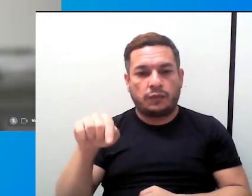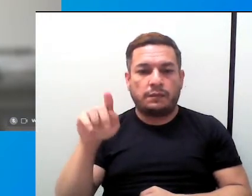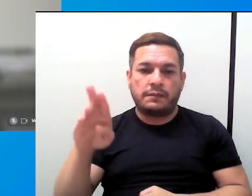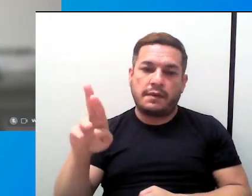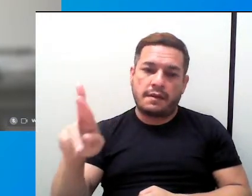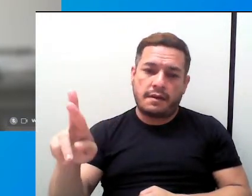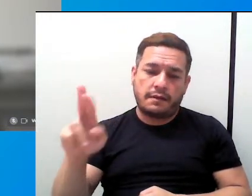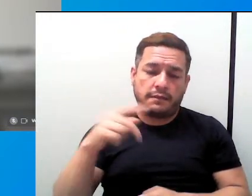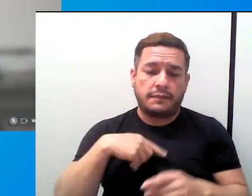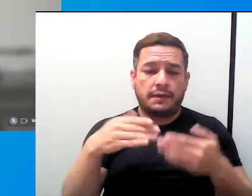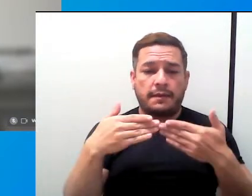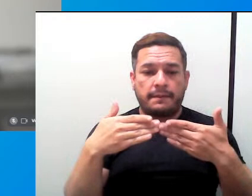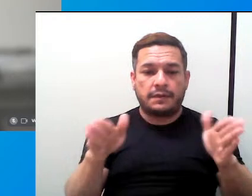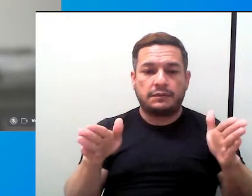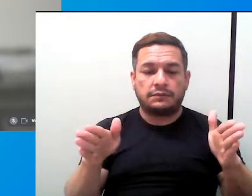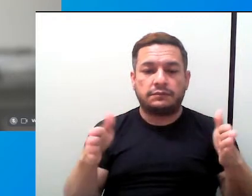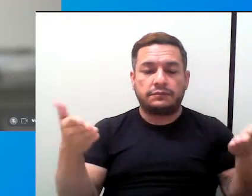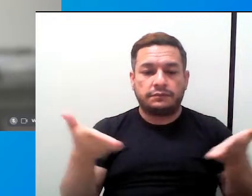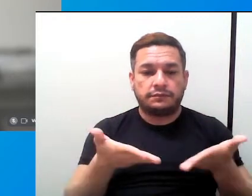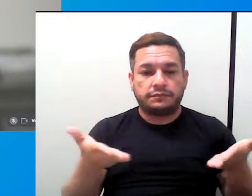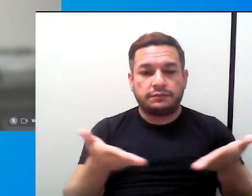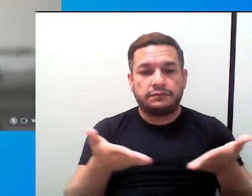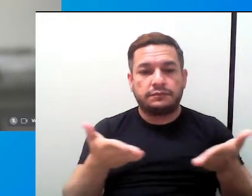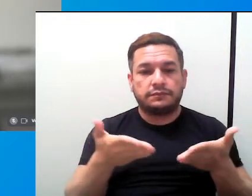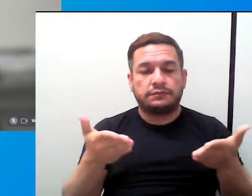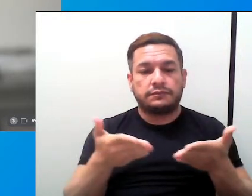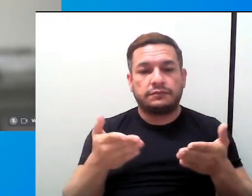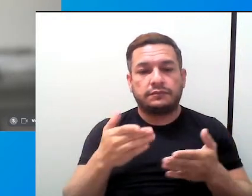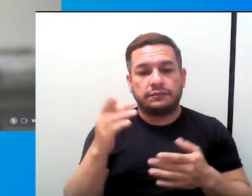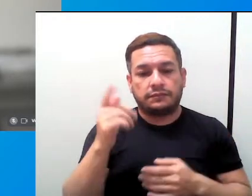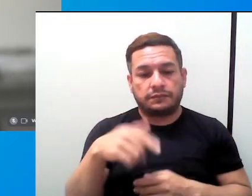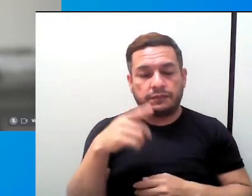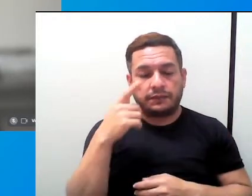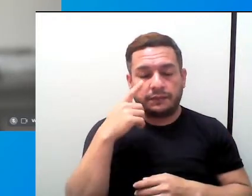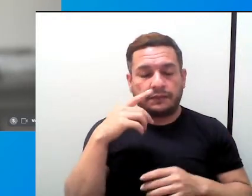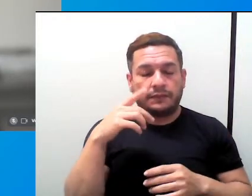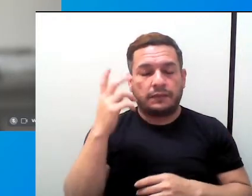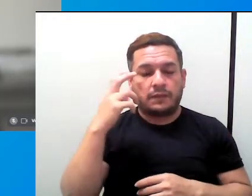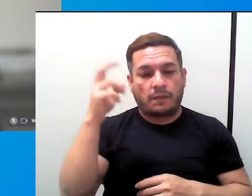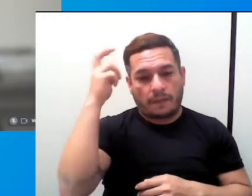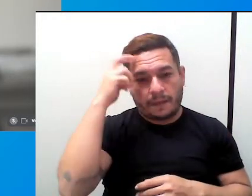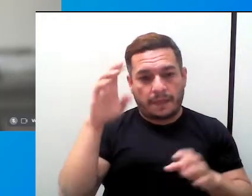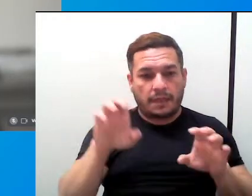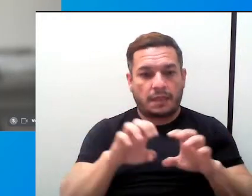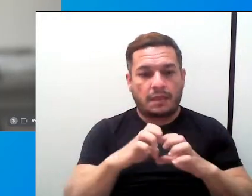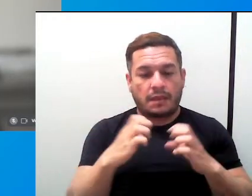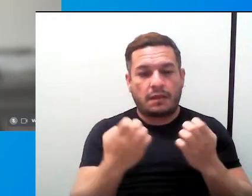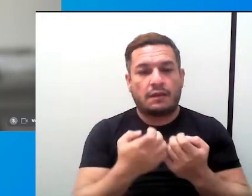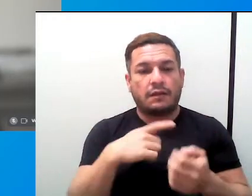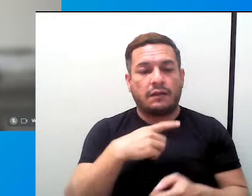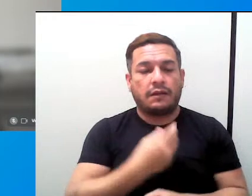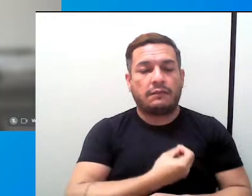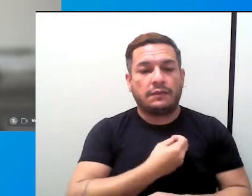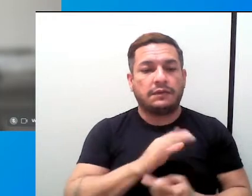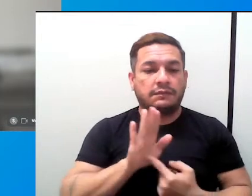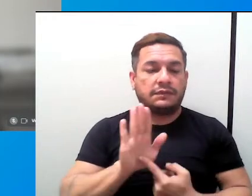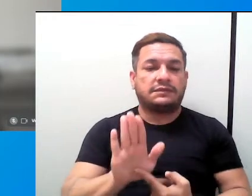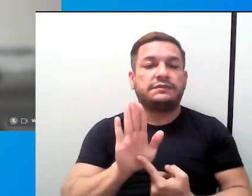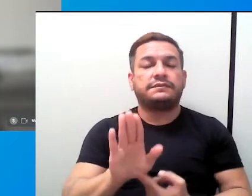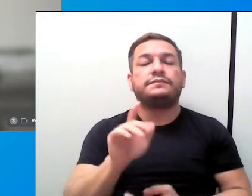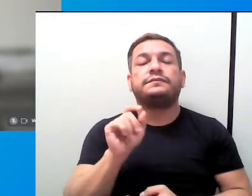Para a abertura, né, agora cultural, nós faremos uma abertura cultural nesse momento. Nós teremos a apresentação